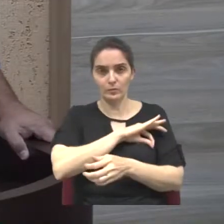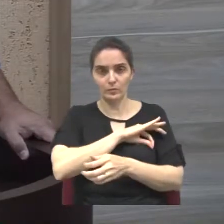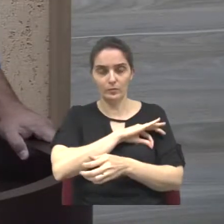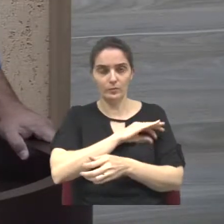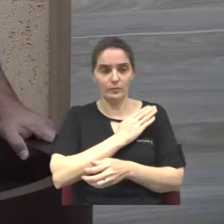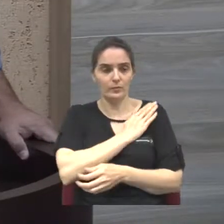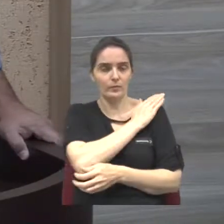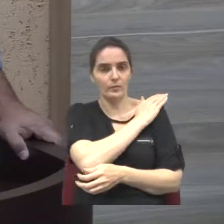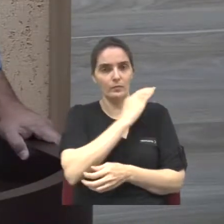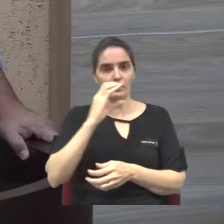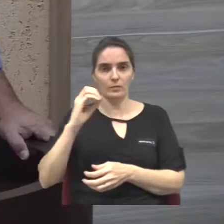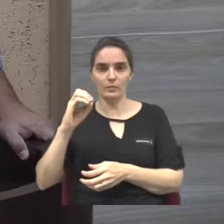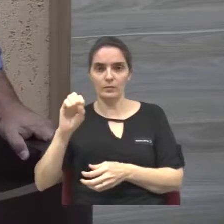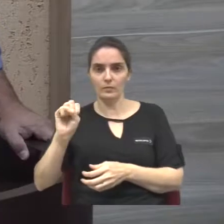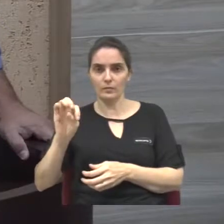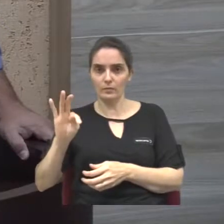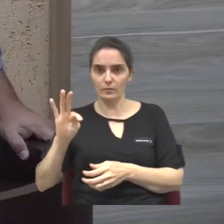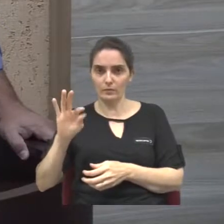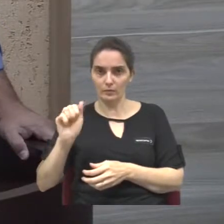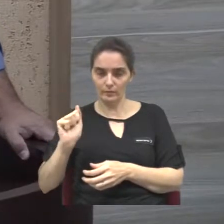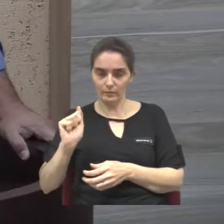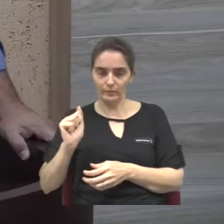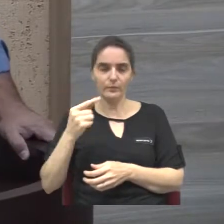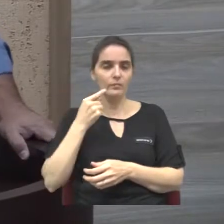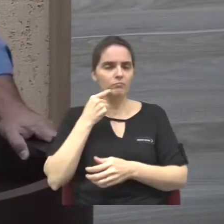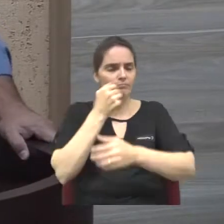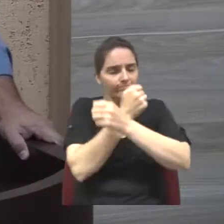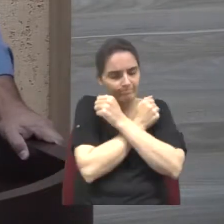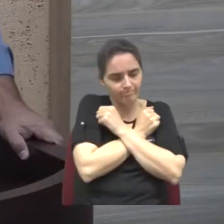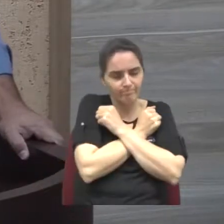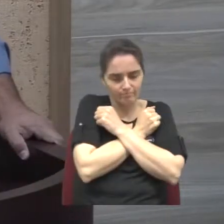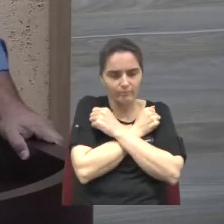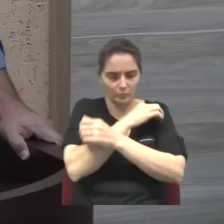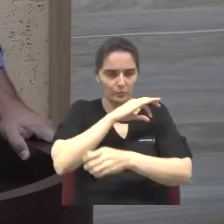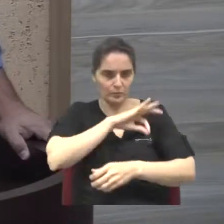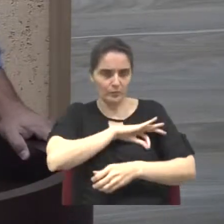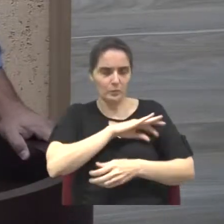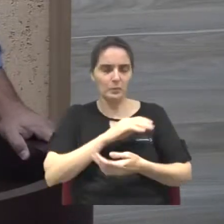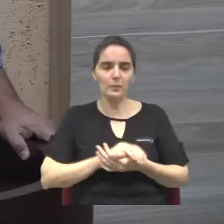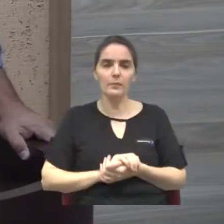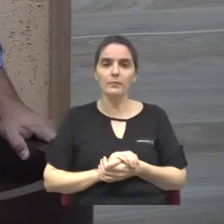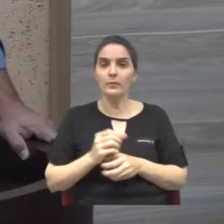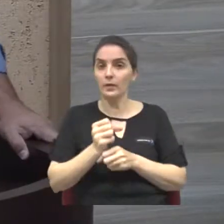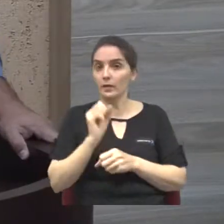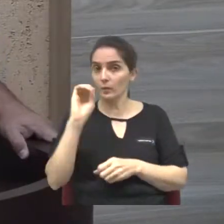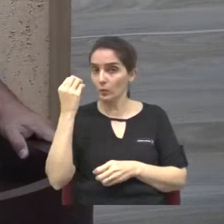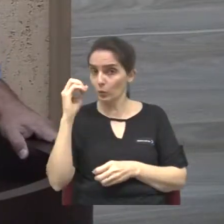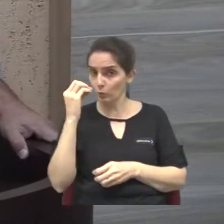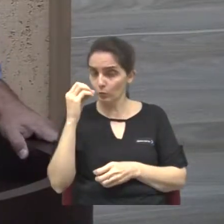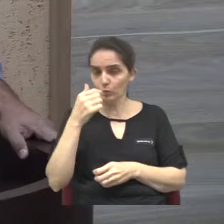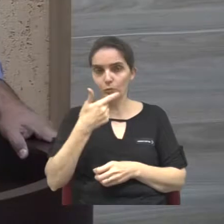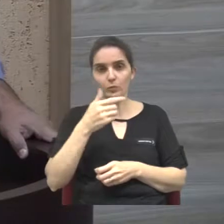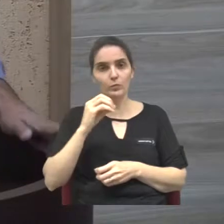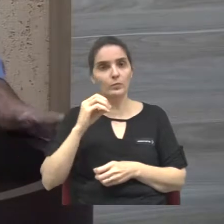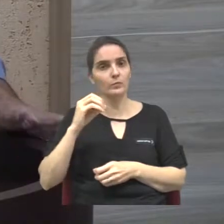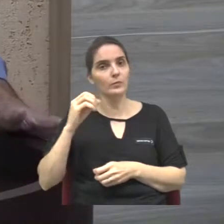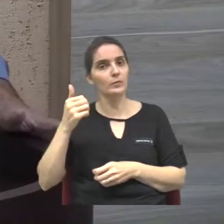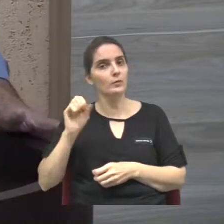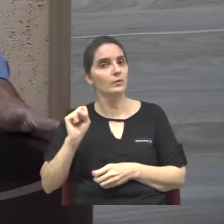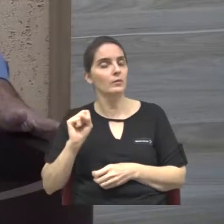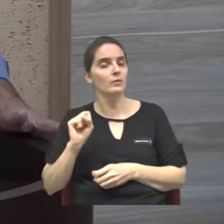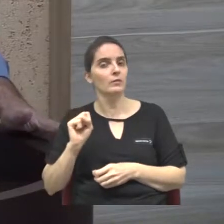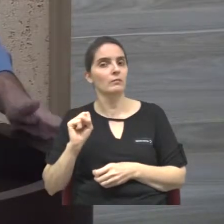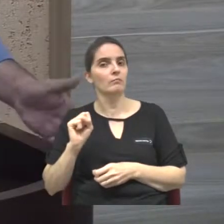a fazer esse projeto. E desde outubro de 2018, quando foi aprovado, até esse momento ele não foi regulamentado.